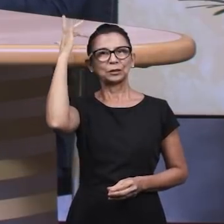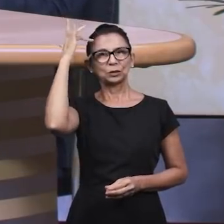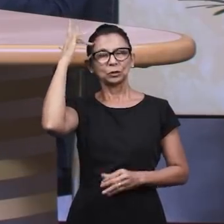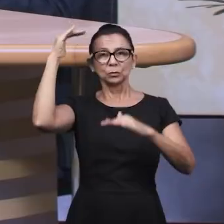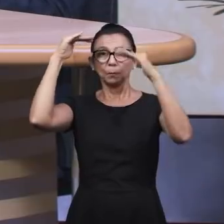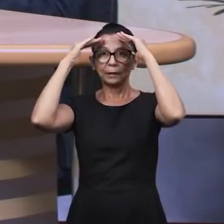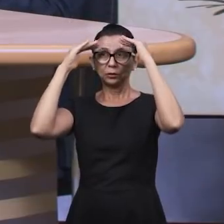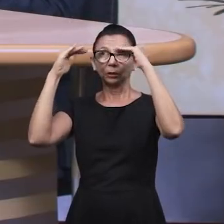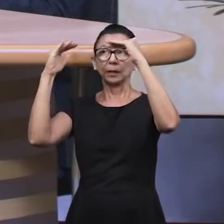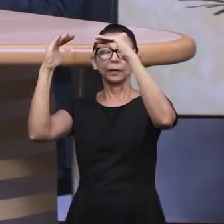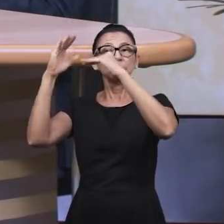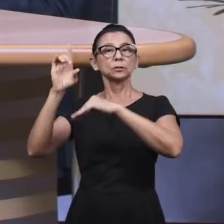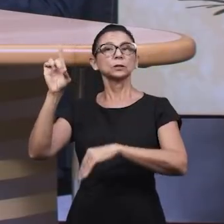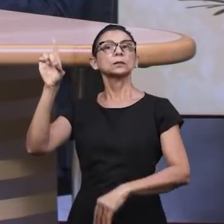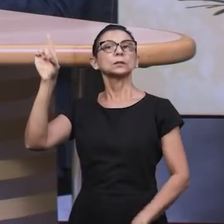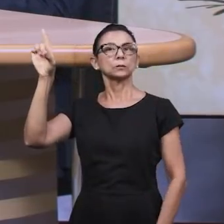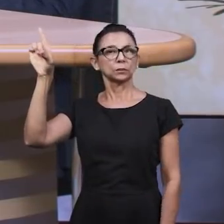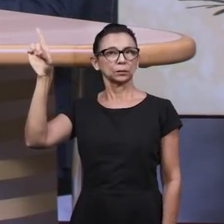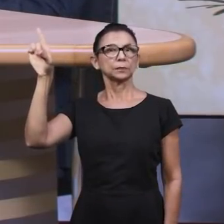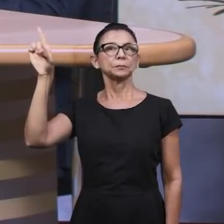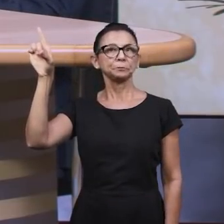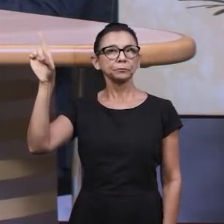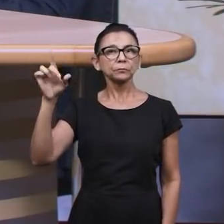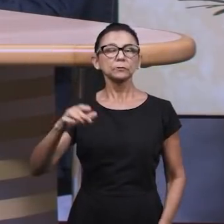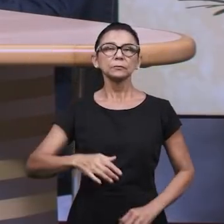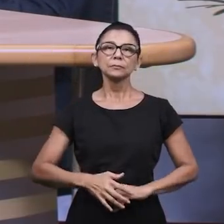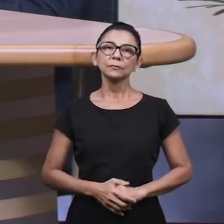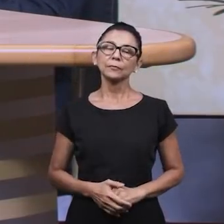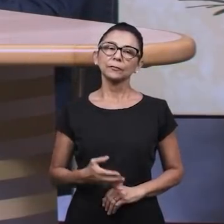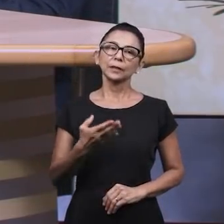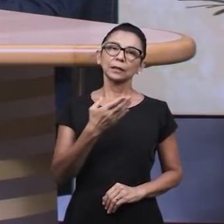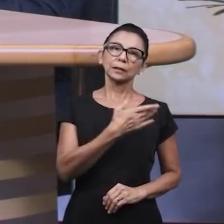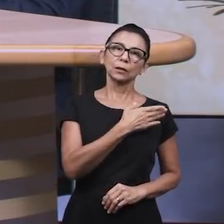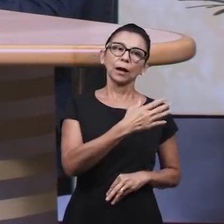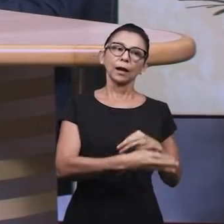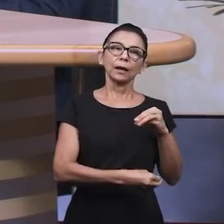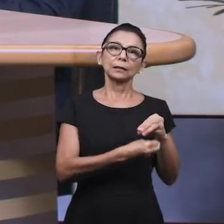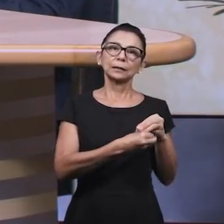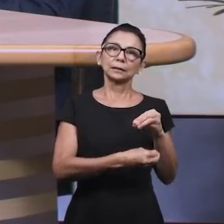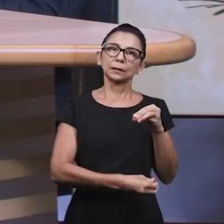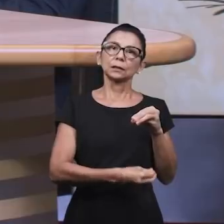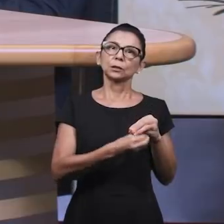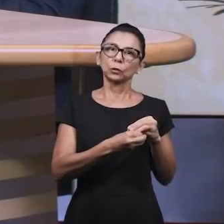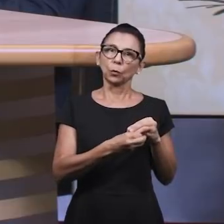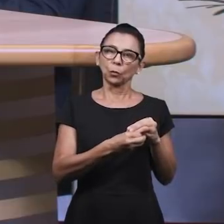Deus, e naquilo que eles fizeram de agradável a Deus, eles se somaram